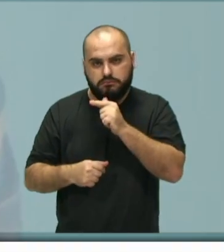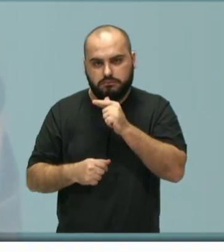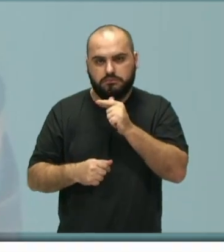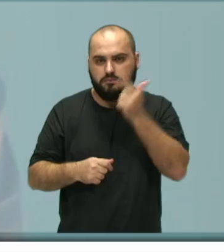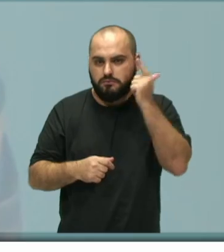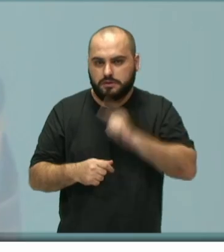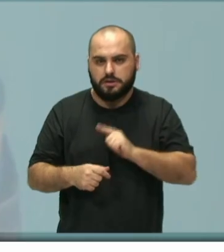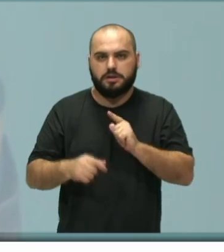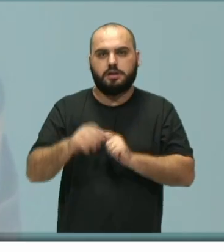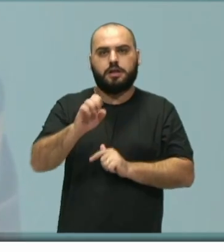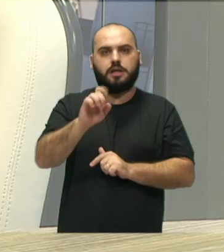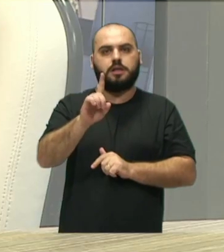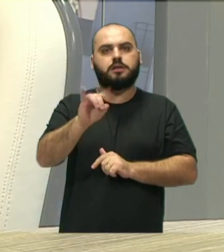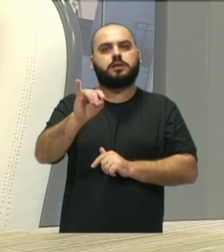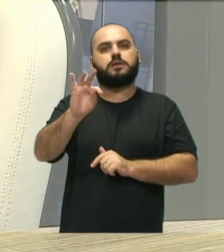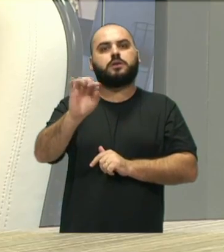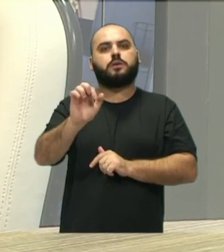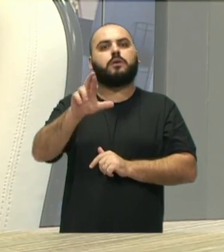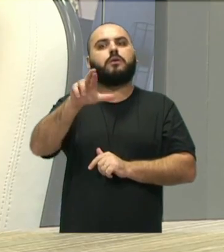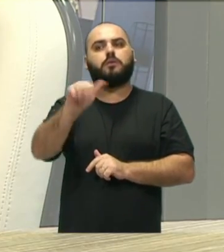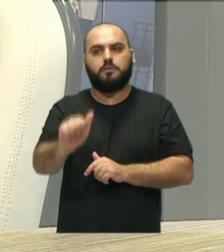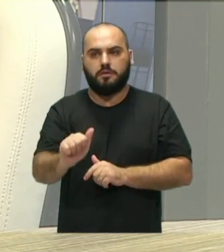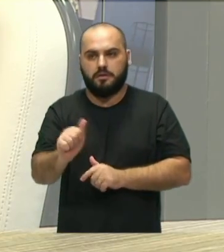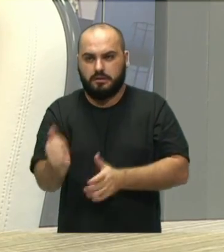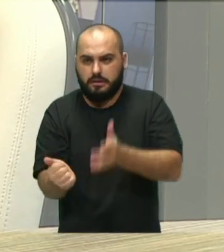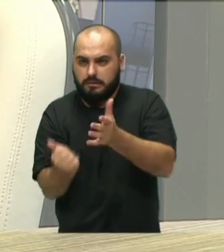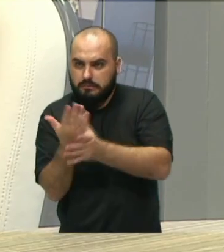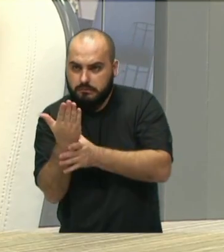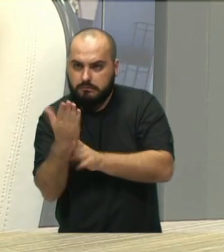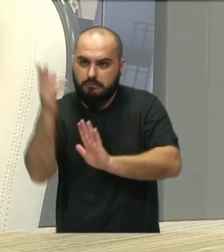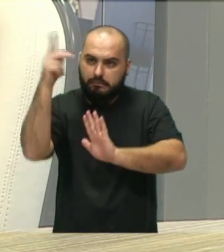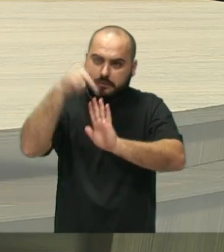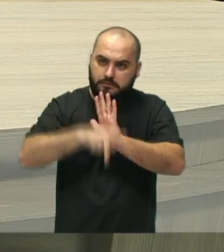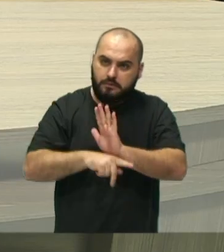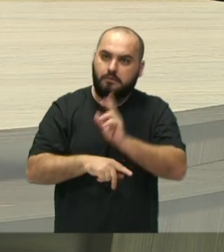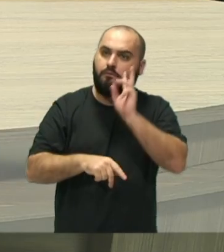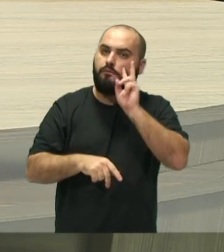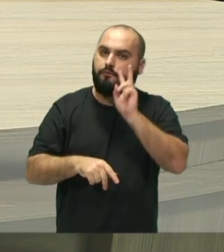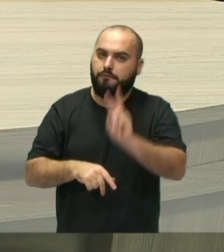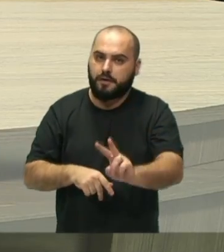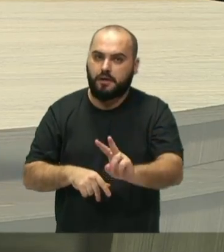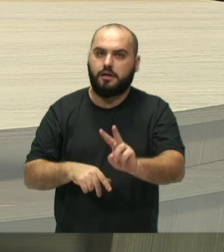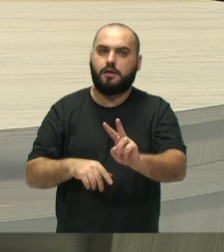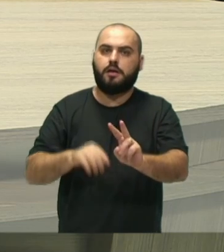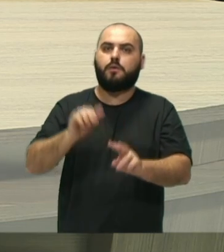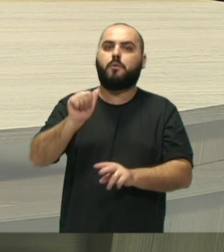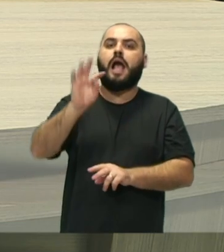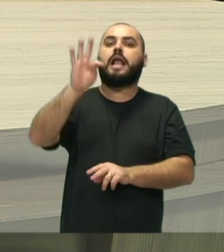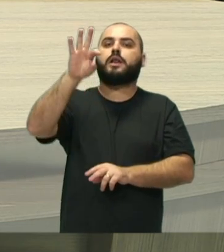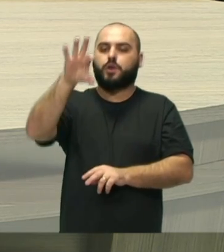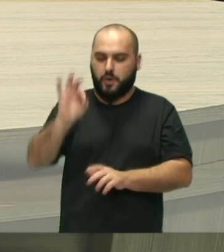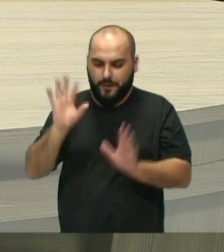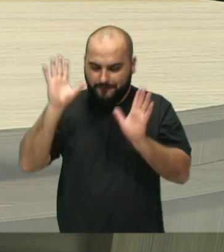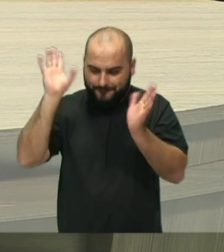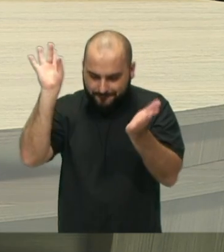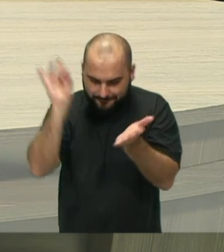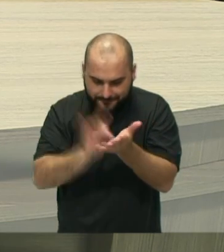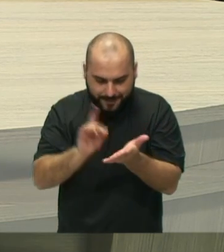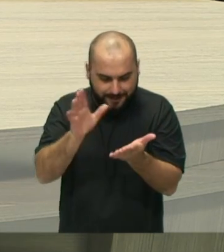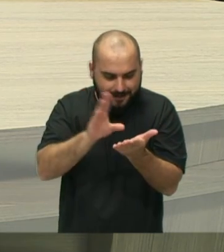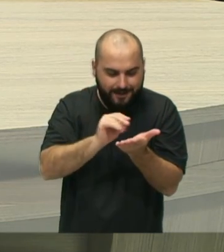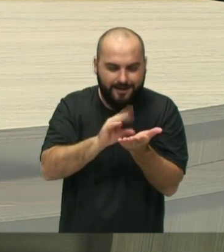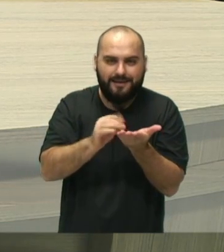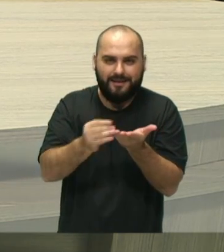uma editora, publicar e ver o seu ato materializado, né, ver o seu